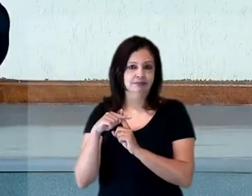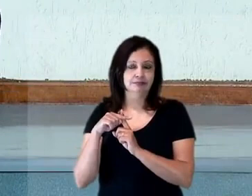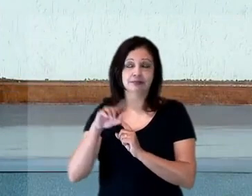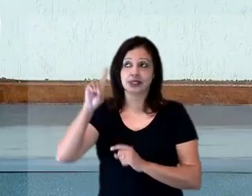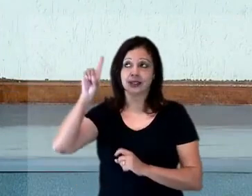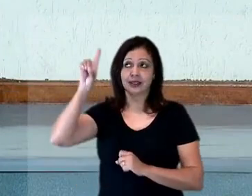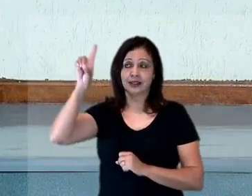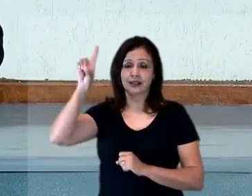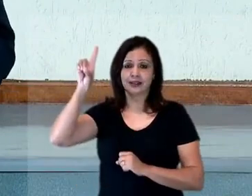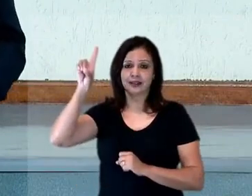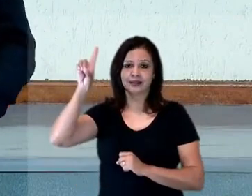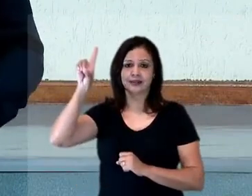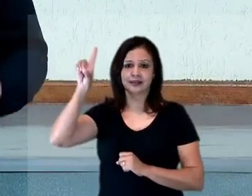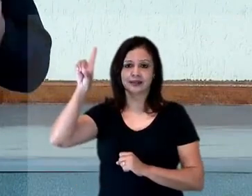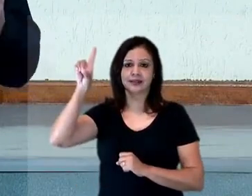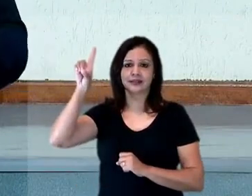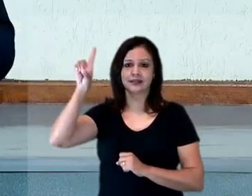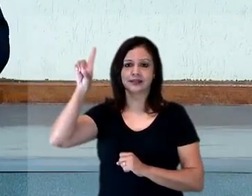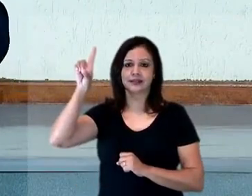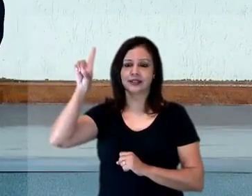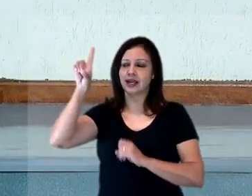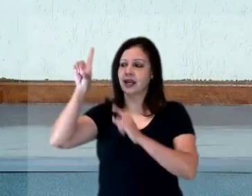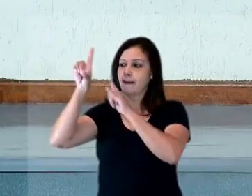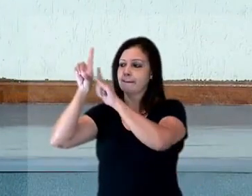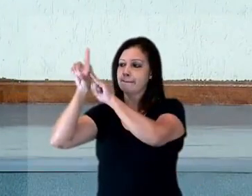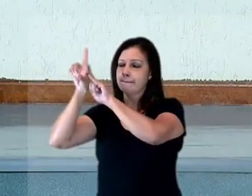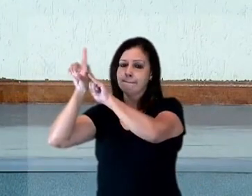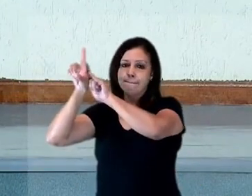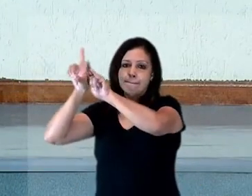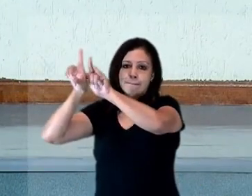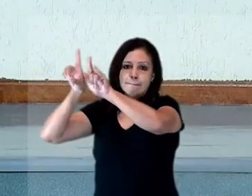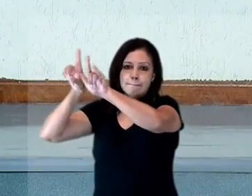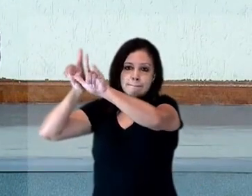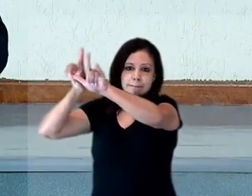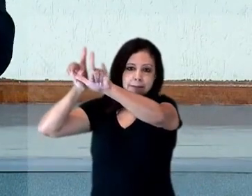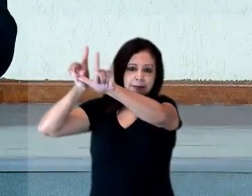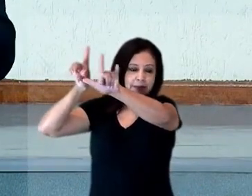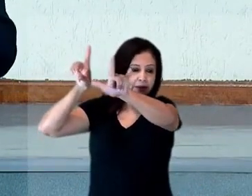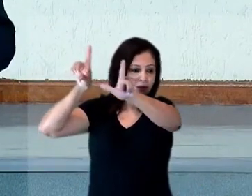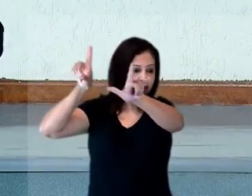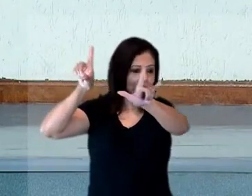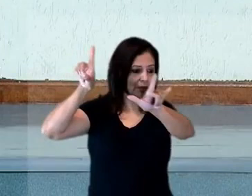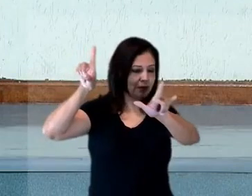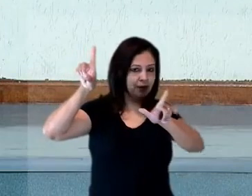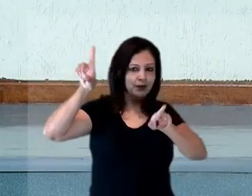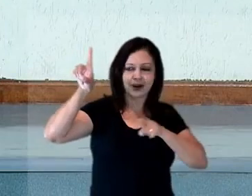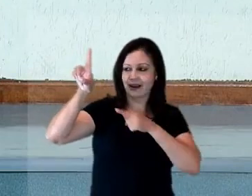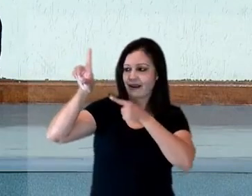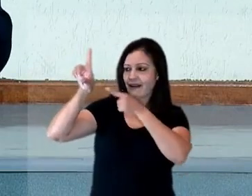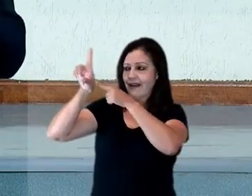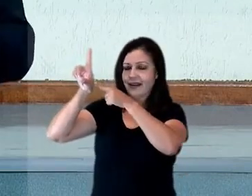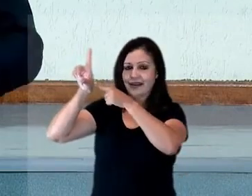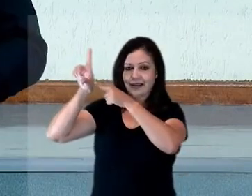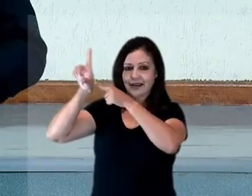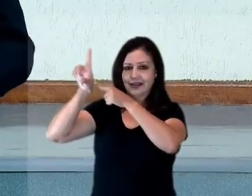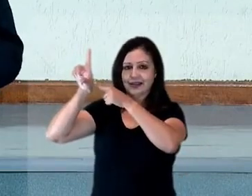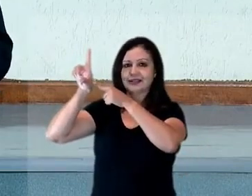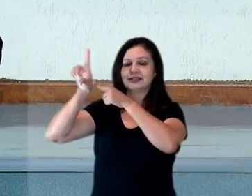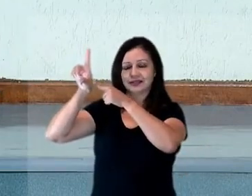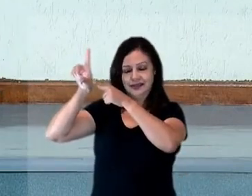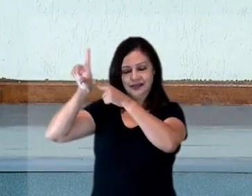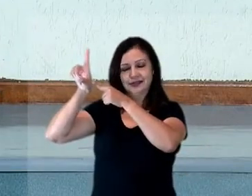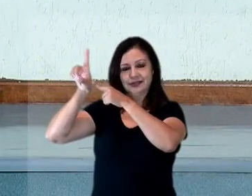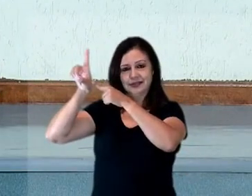Deus é amor. A fonte, a essência, o amor é Ele. Se estamos em